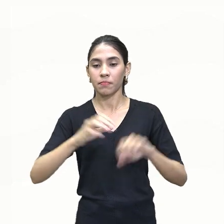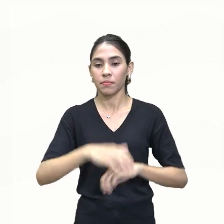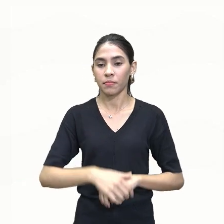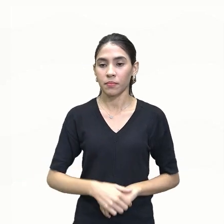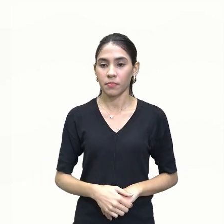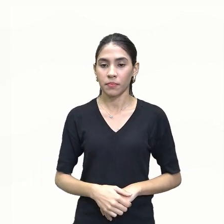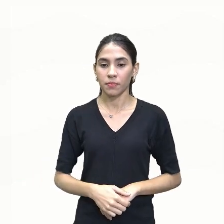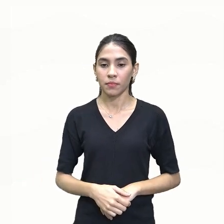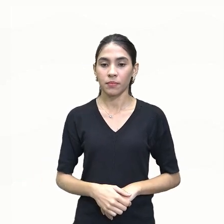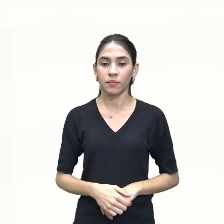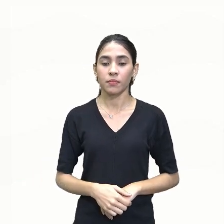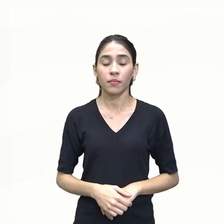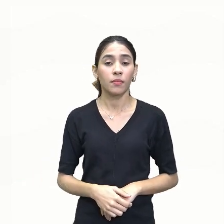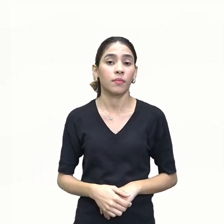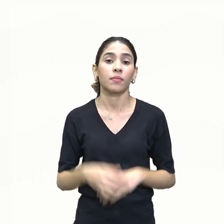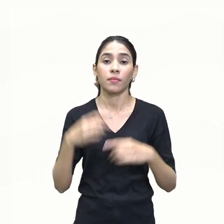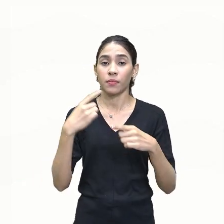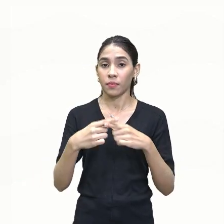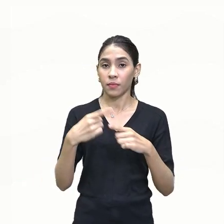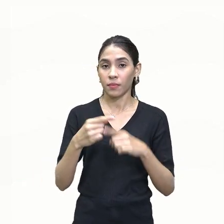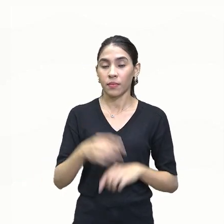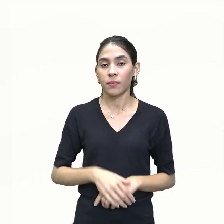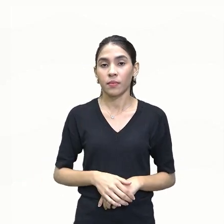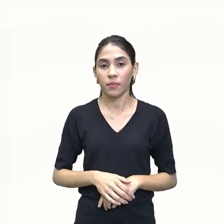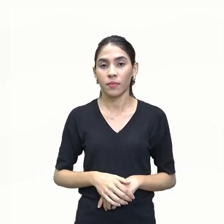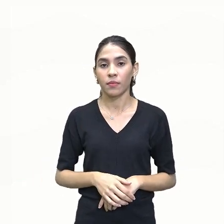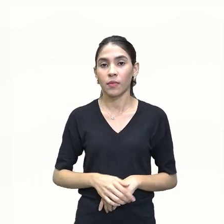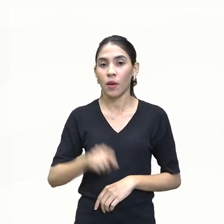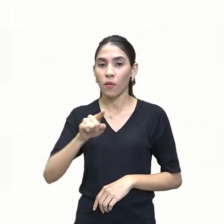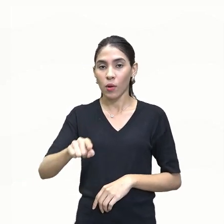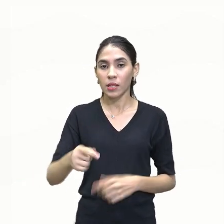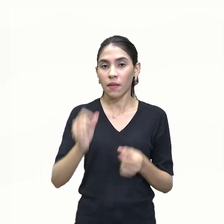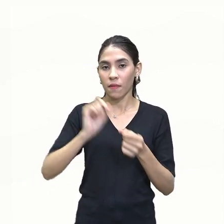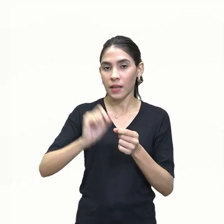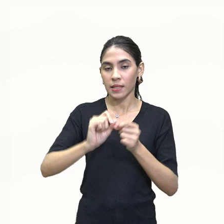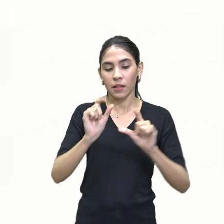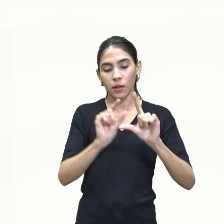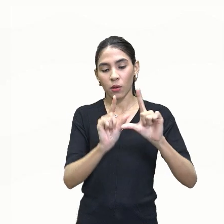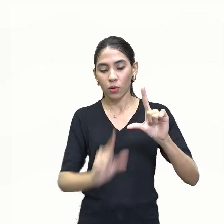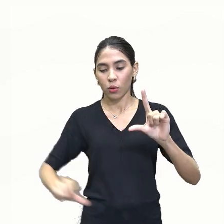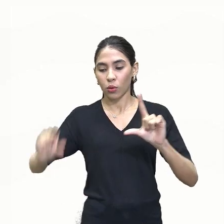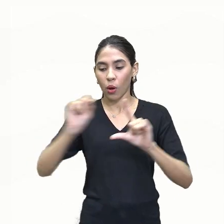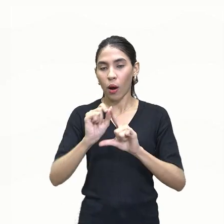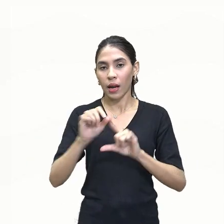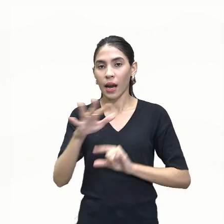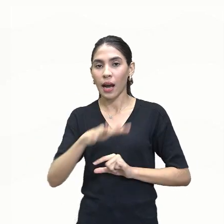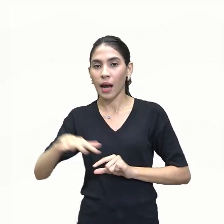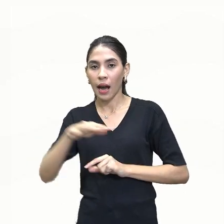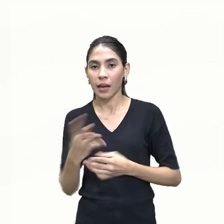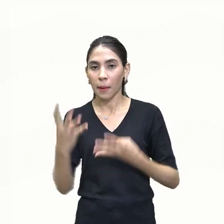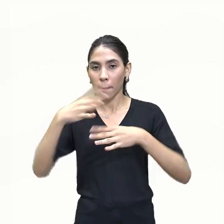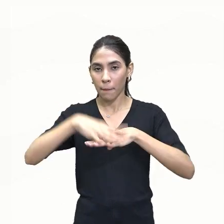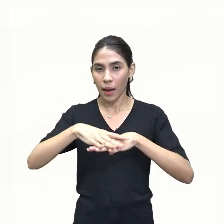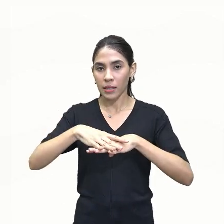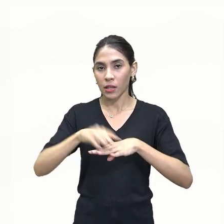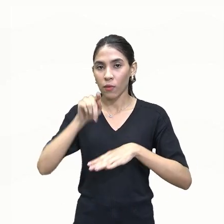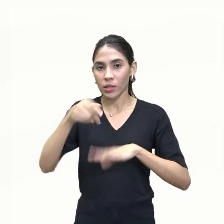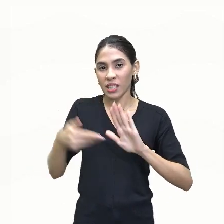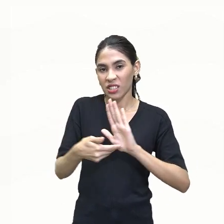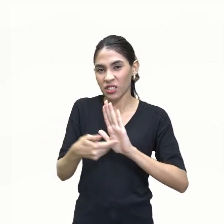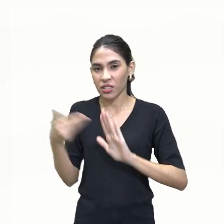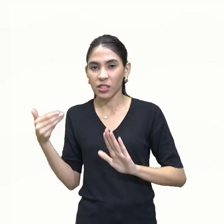acabamos de verificar. Por quê? Porque ao escrever esses logaritmos, matematicamente, nós omitimos a